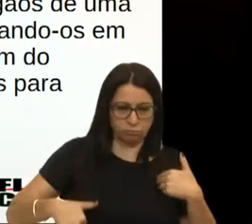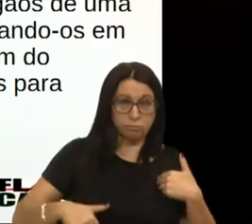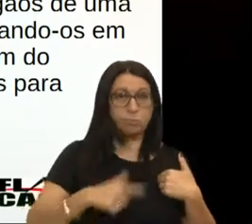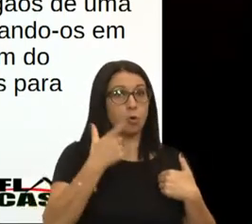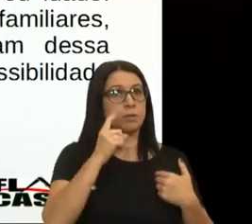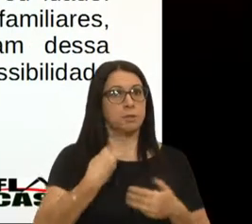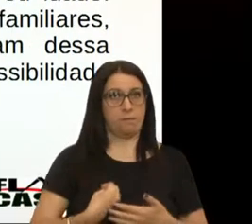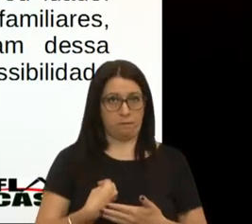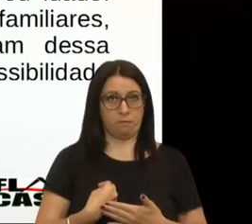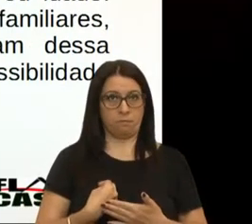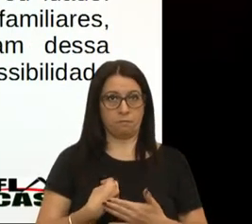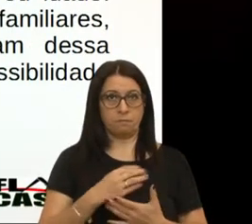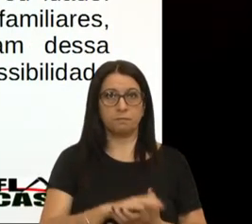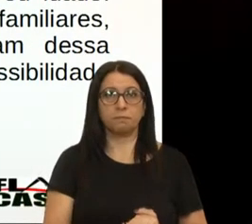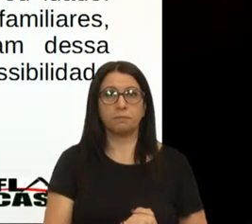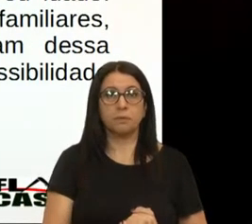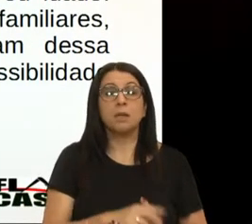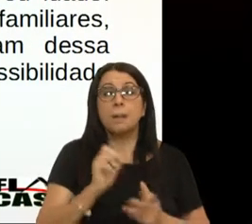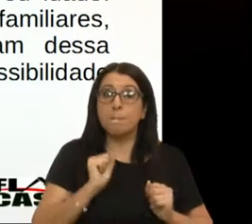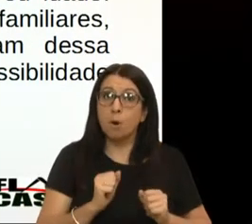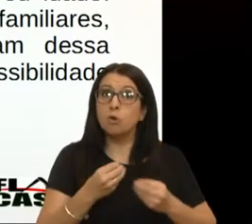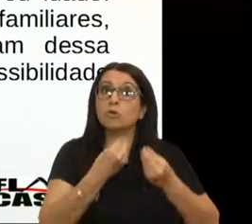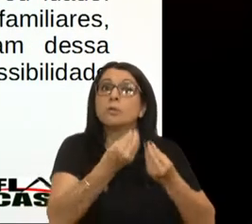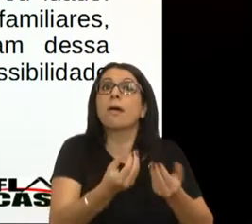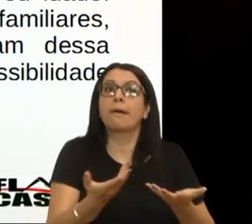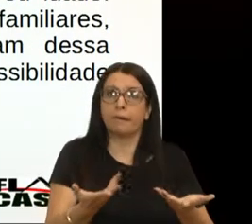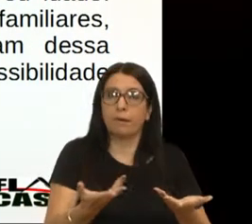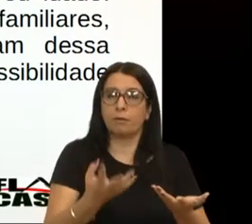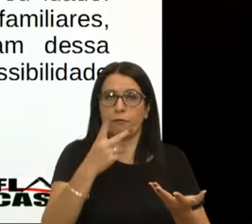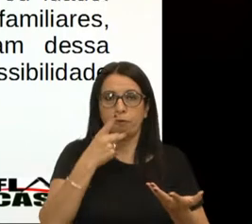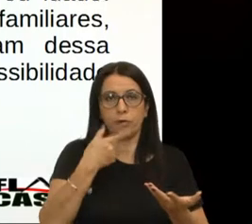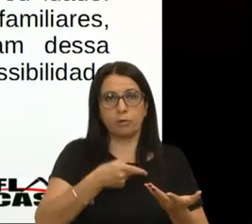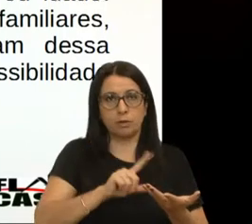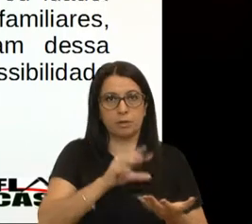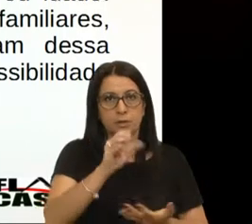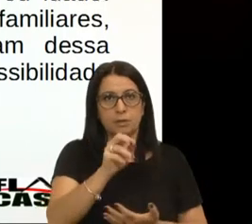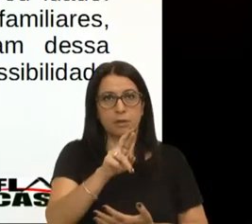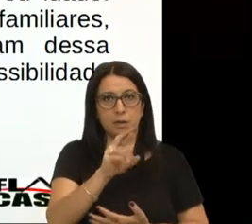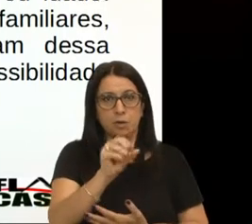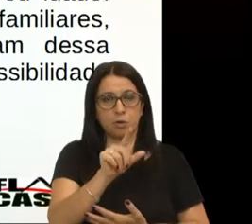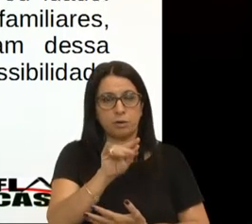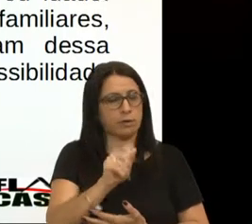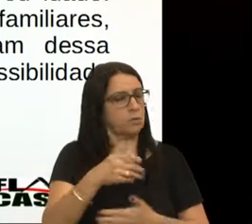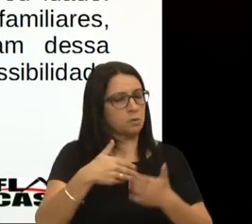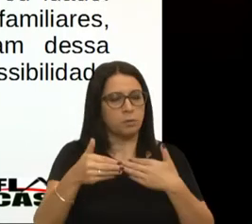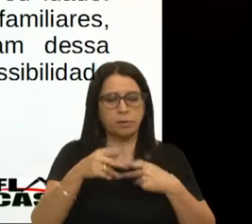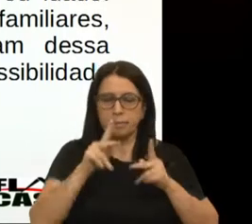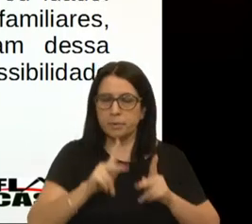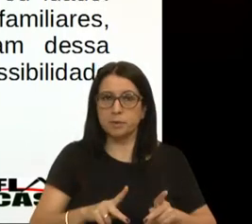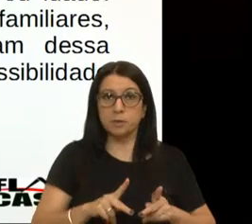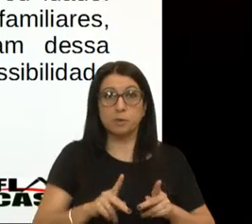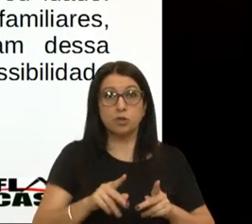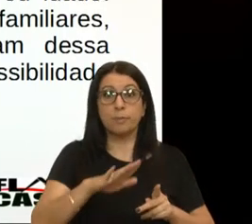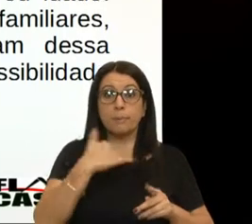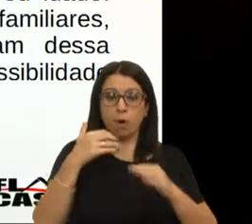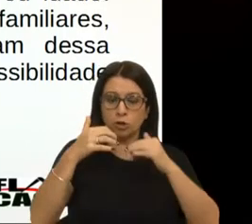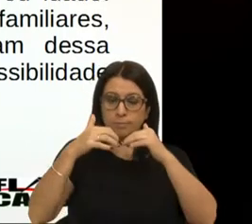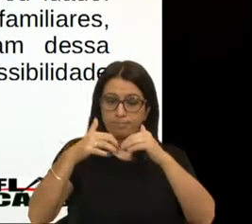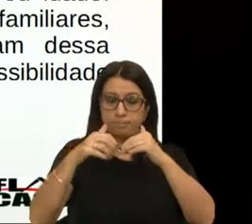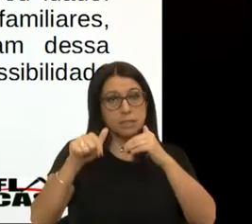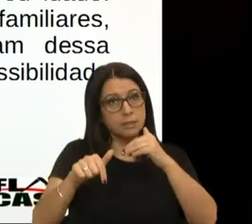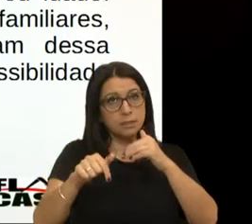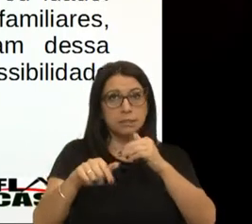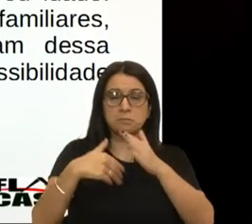sobreviver. Quem pode ser doador? Como já disse a Carolina, qualquer pessoa em morte cerebral, independentemente